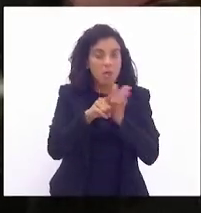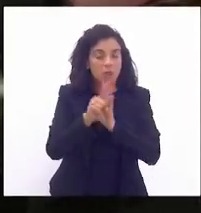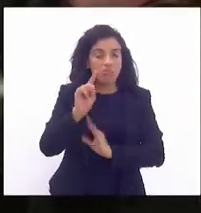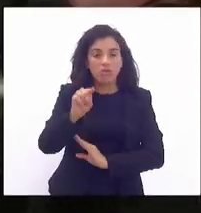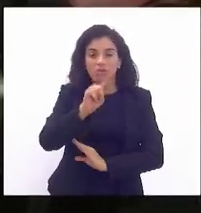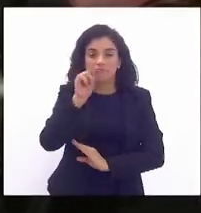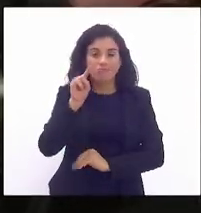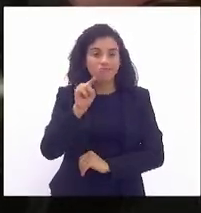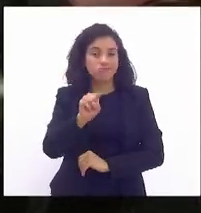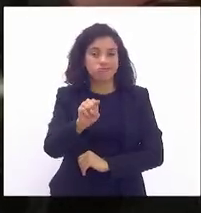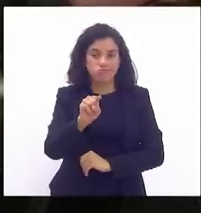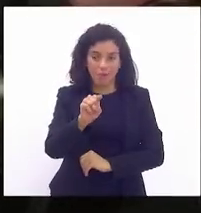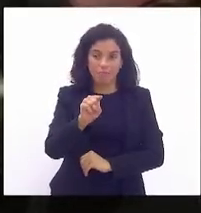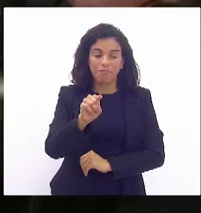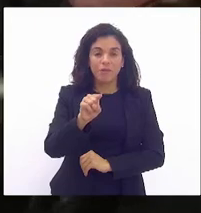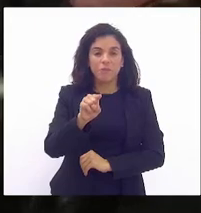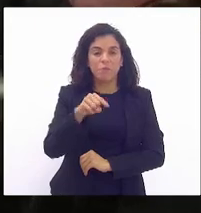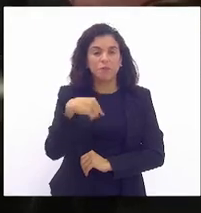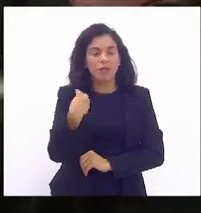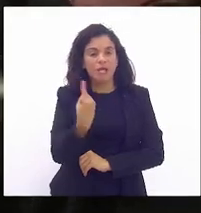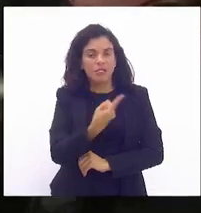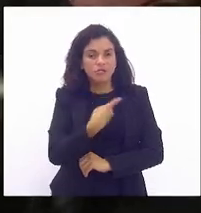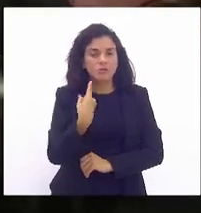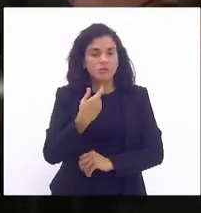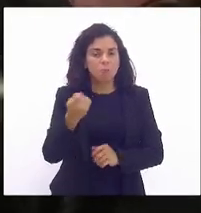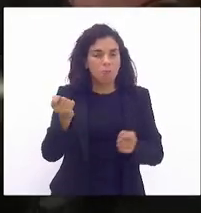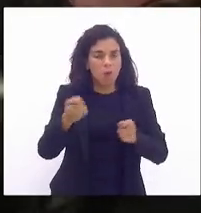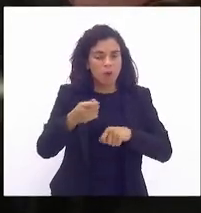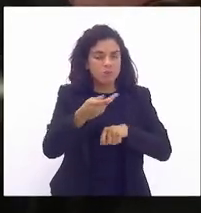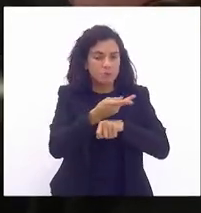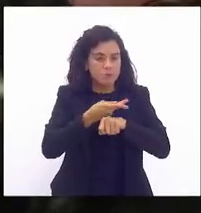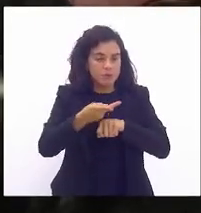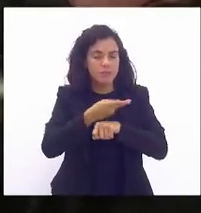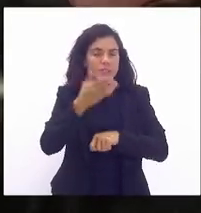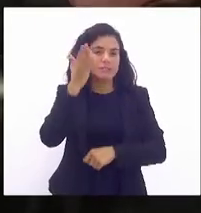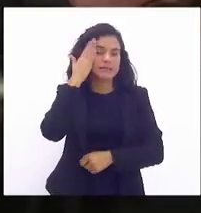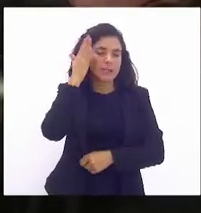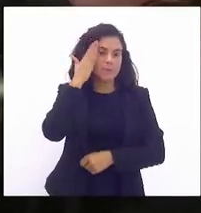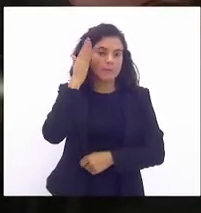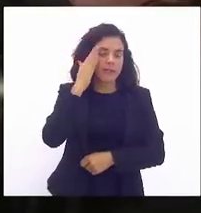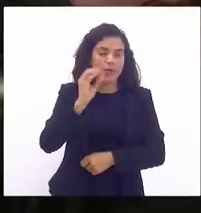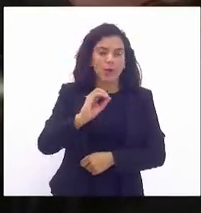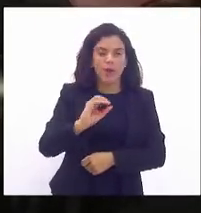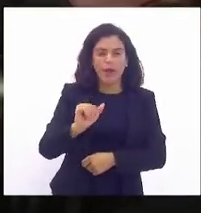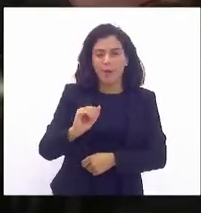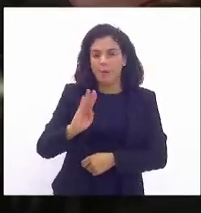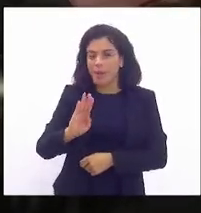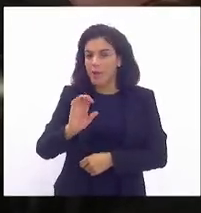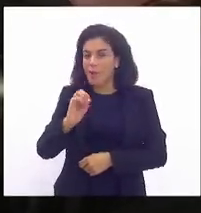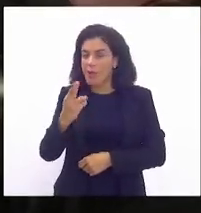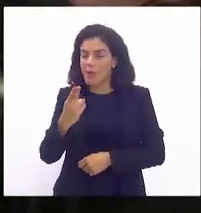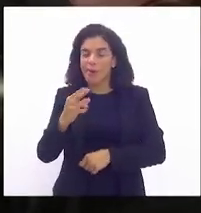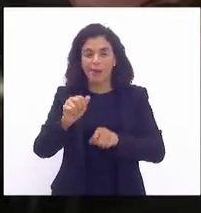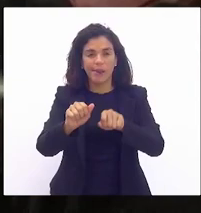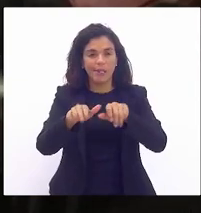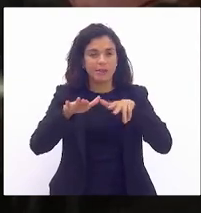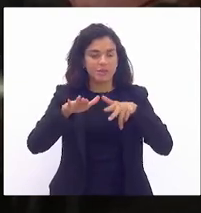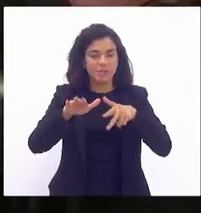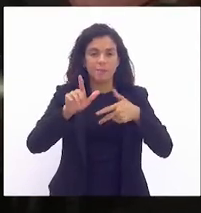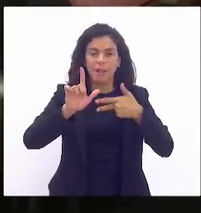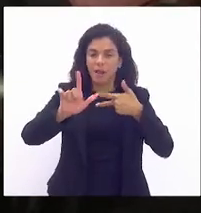para que se procure saber a OAB, a Assembleia Legislativa, para cobrar